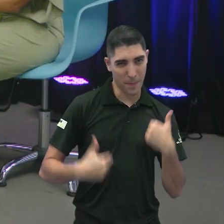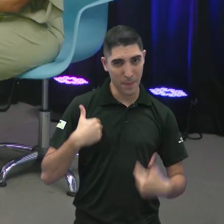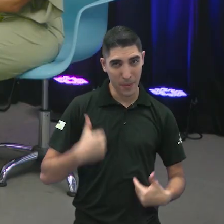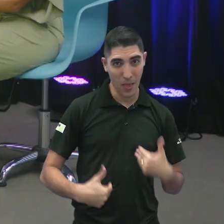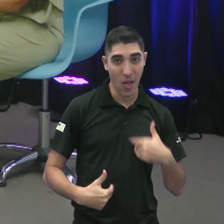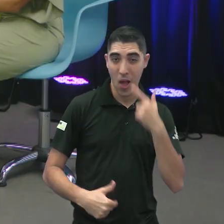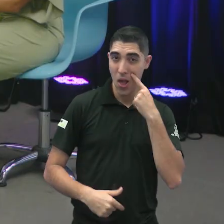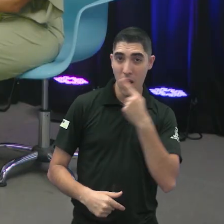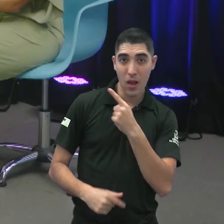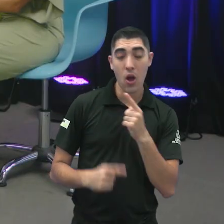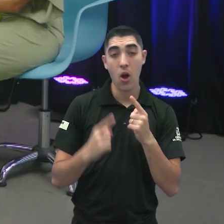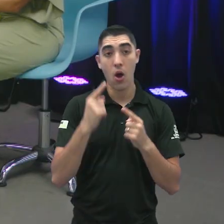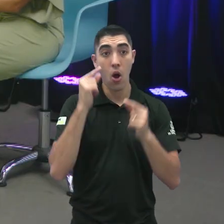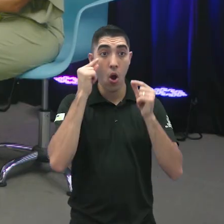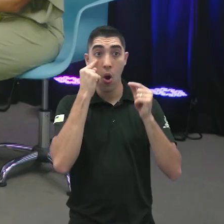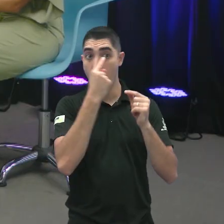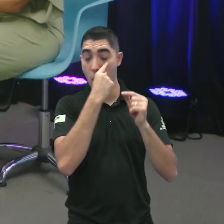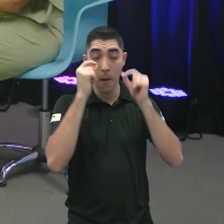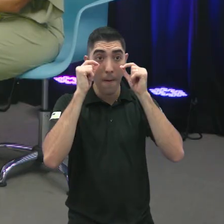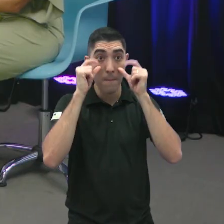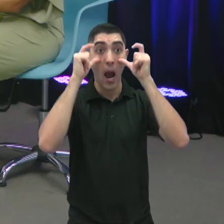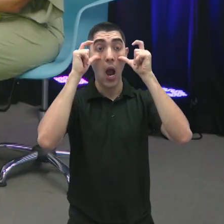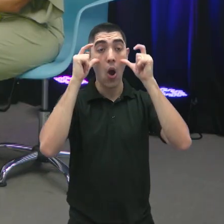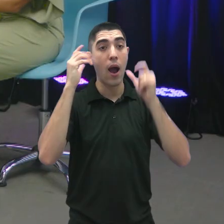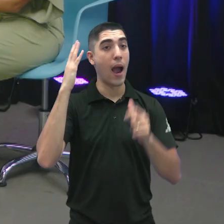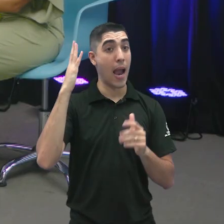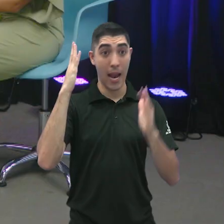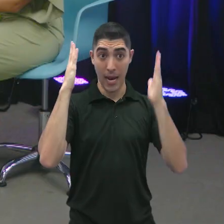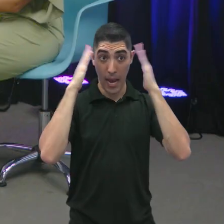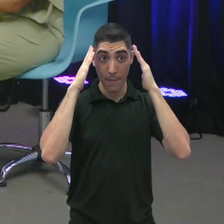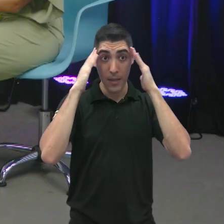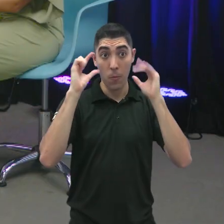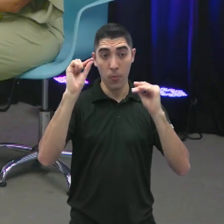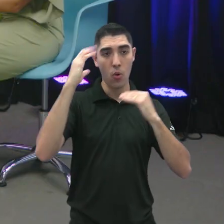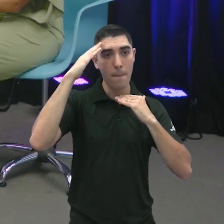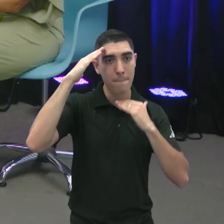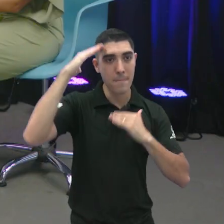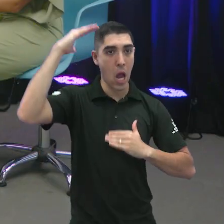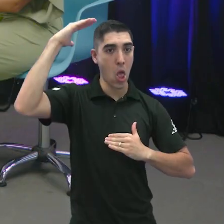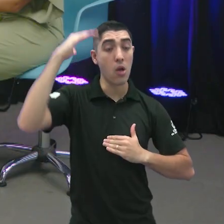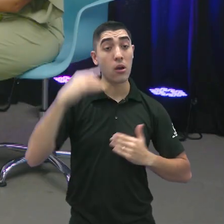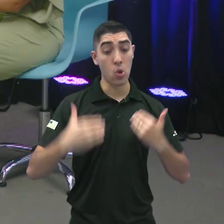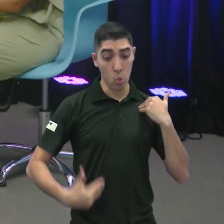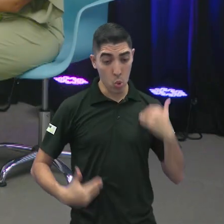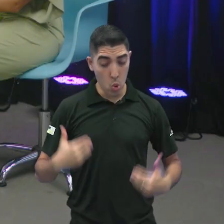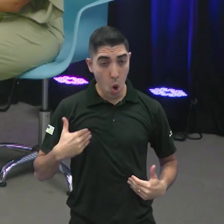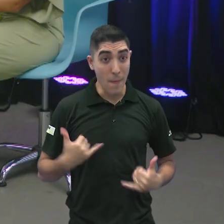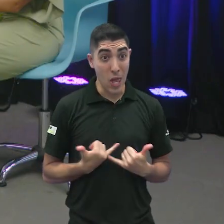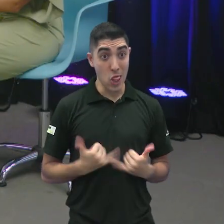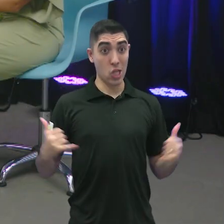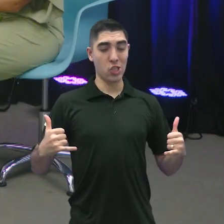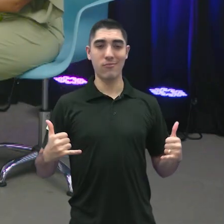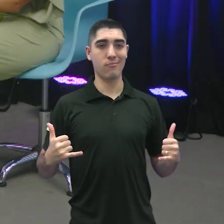vai ser basicamente assim, vai ter os olhos maiores, a cabeça um pouco mais avantajada, pouca energia no corpo, porque são pessoas que